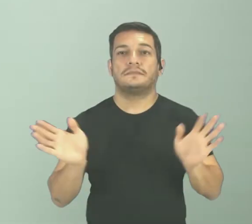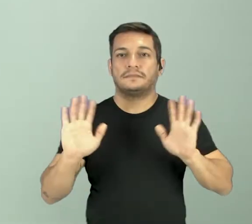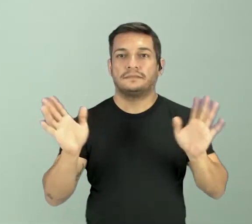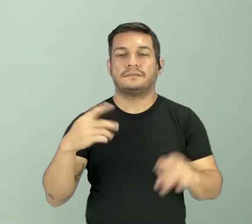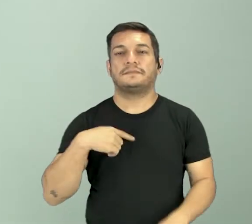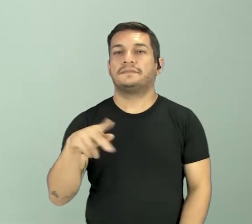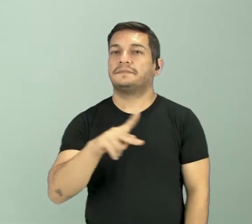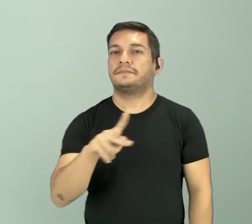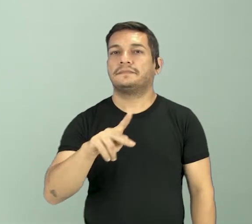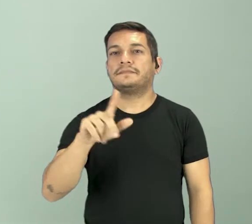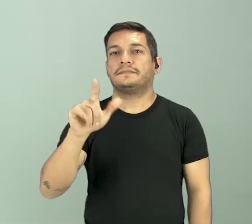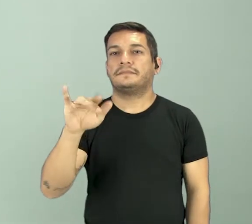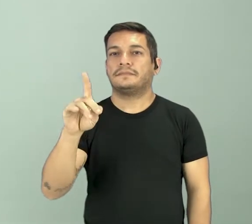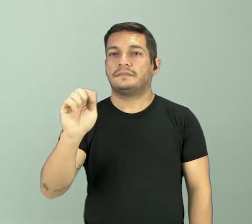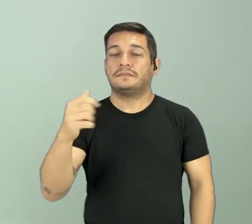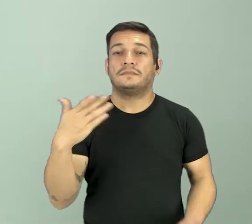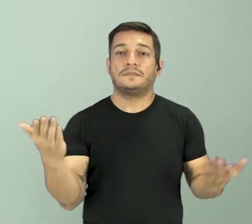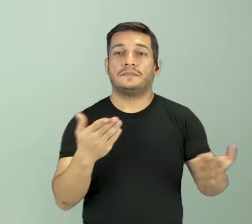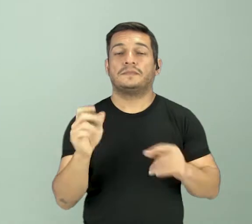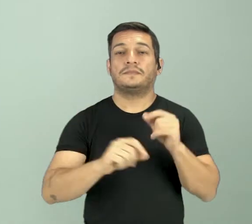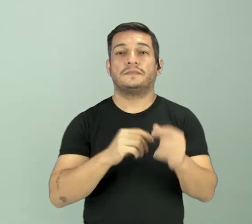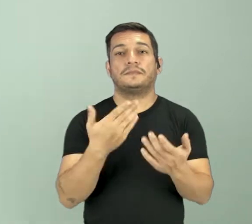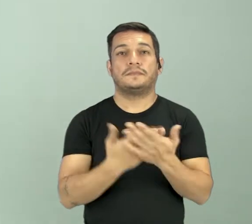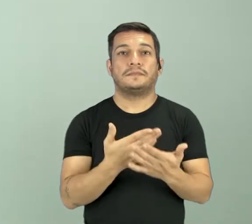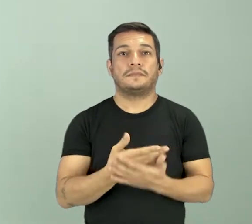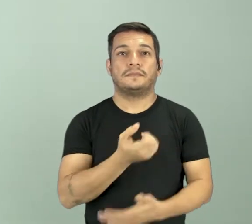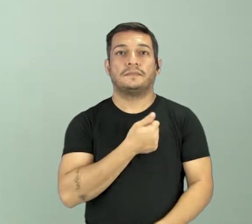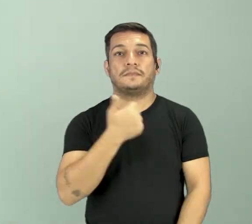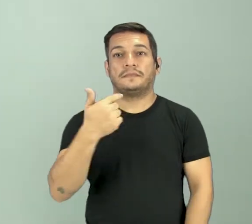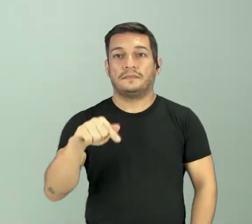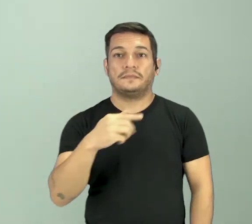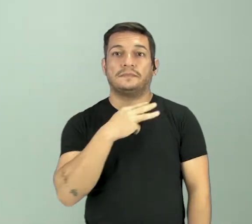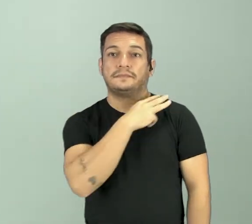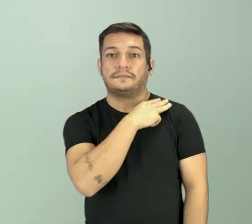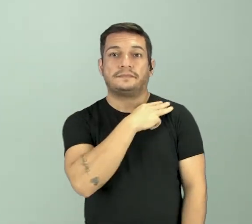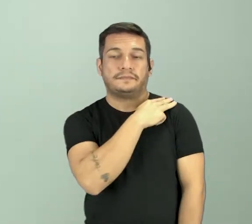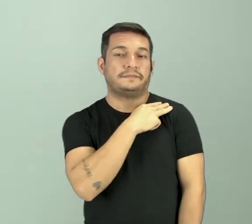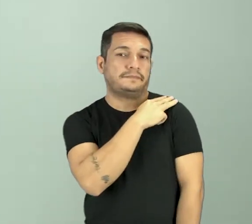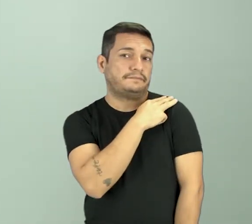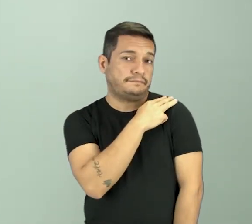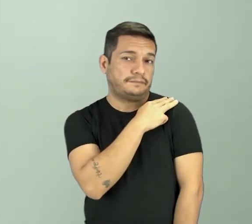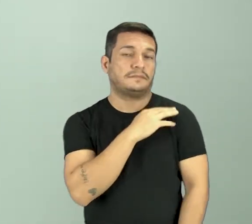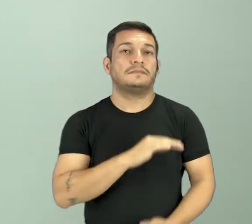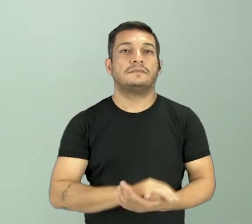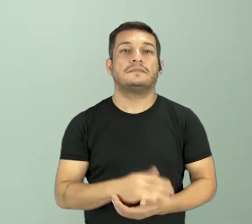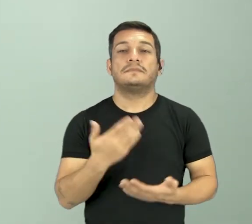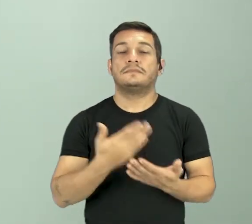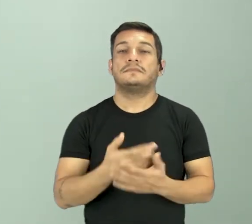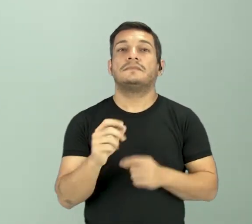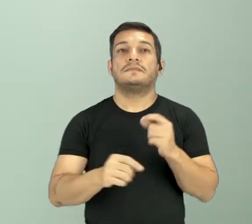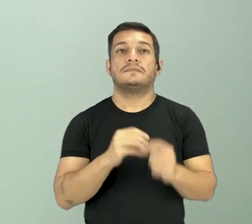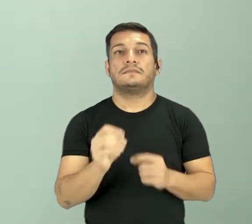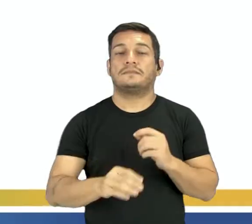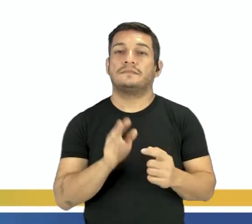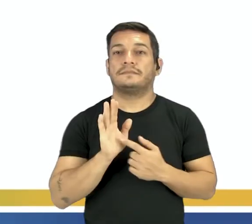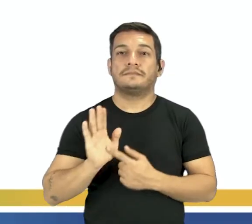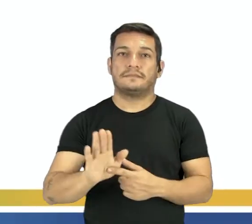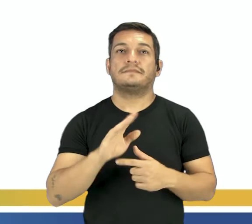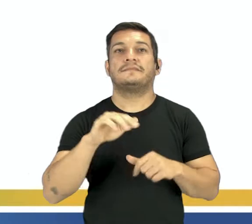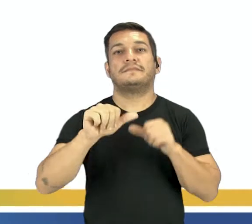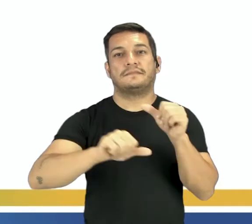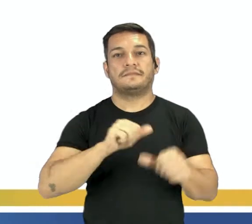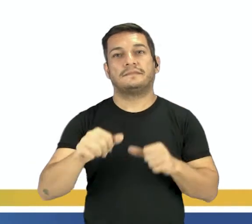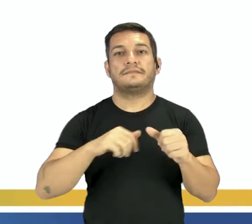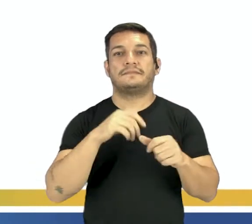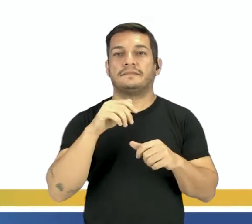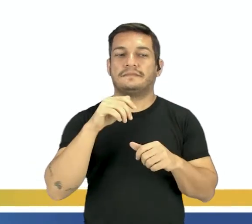Olá, eu sou a professora Lídia e hoje na nossa aula de número 17, do terceiro ano do ensino médio, vamos estudar um pouco sobre a aplicação